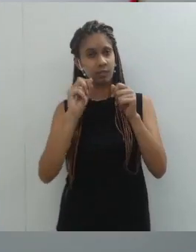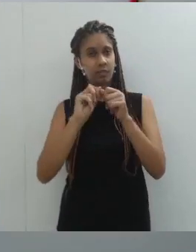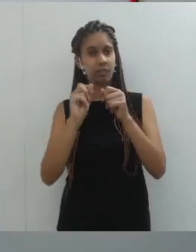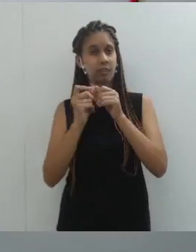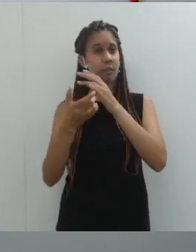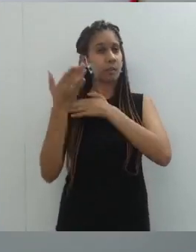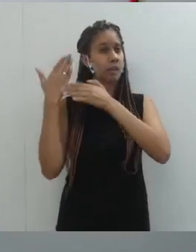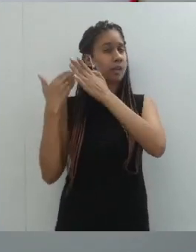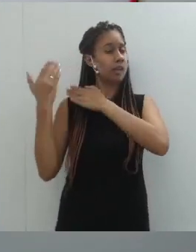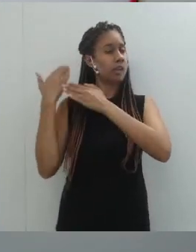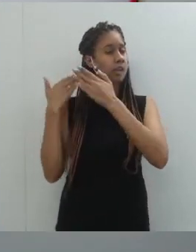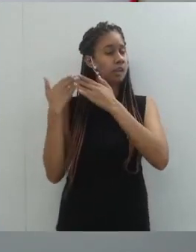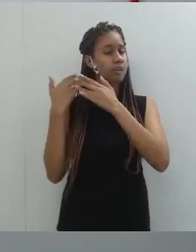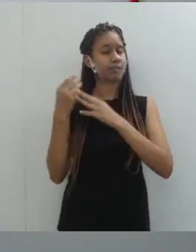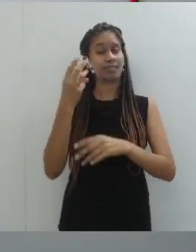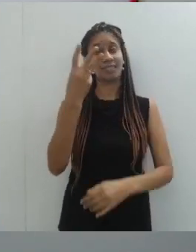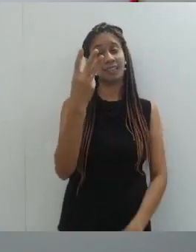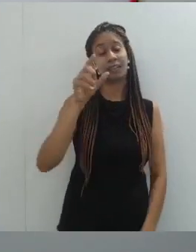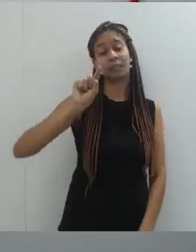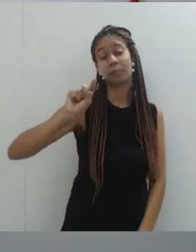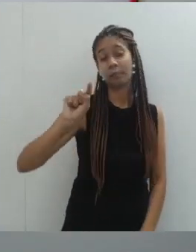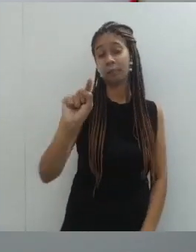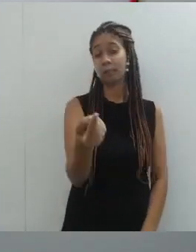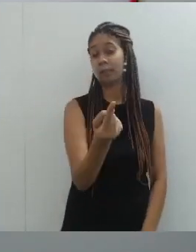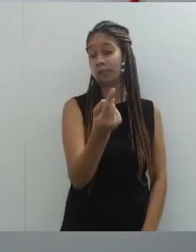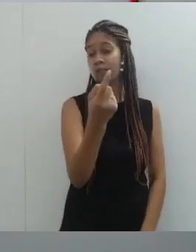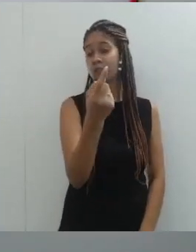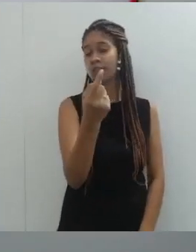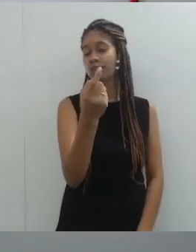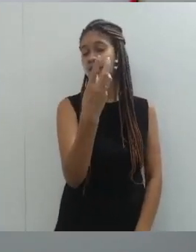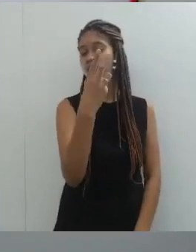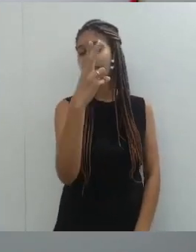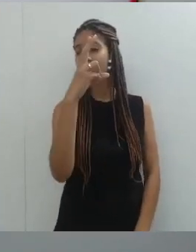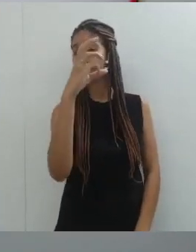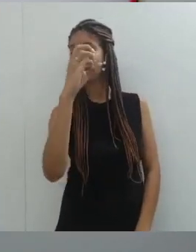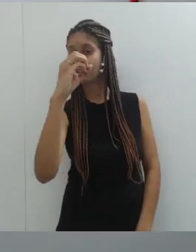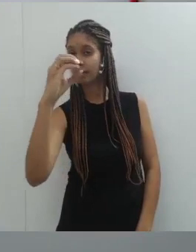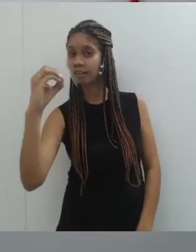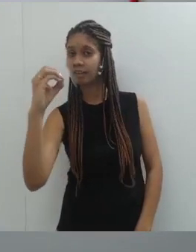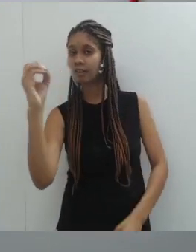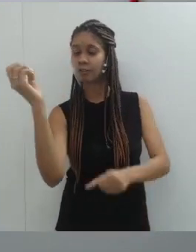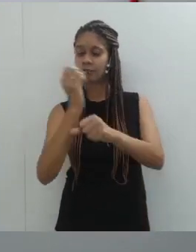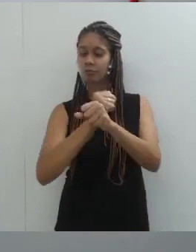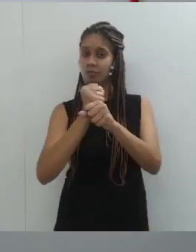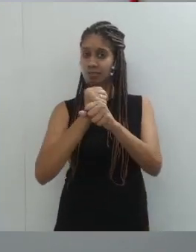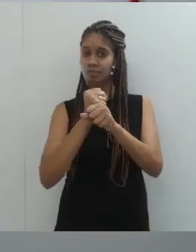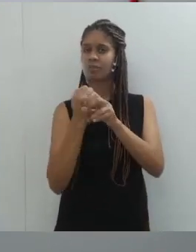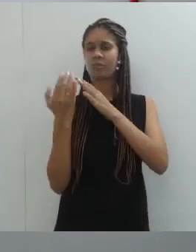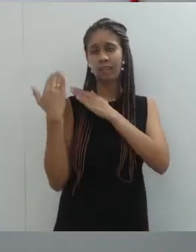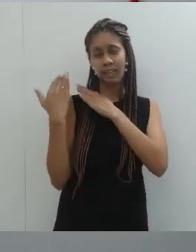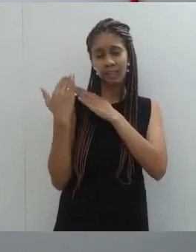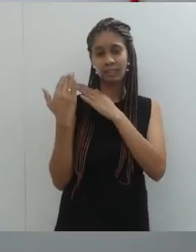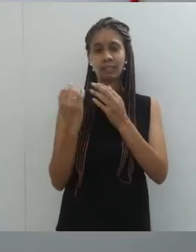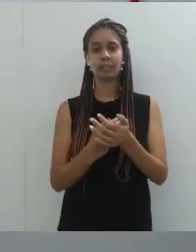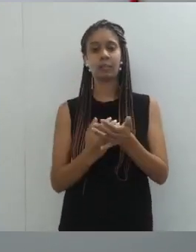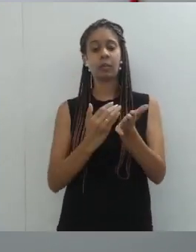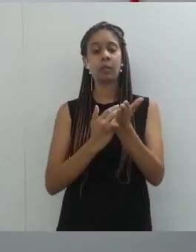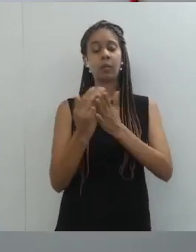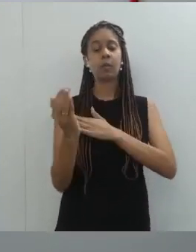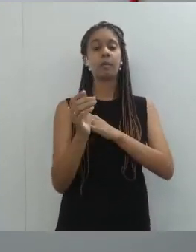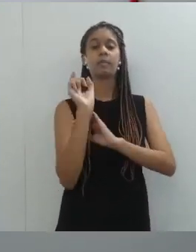de 3.500 anos. Faz bastante tempo. Ela tem origem no radical